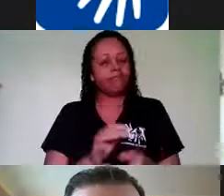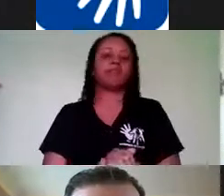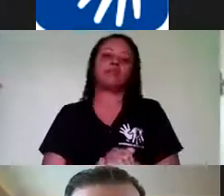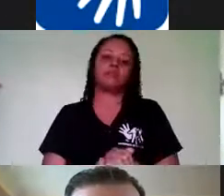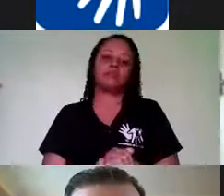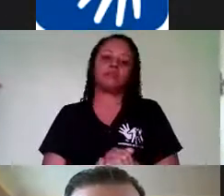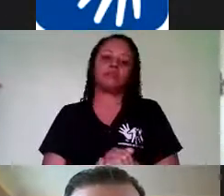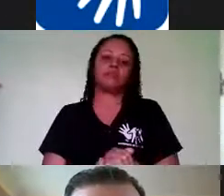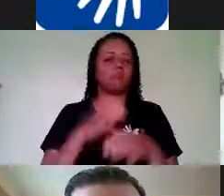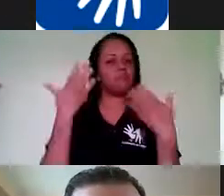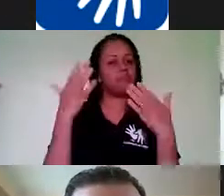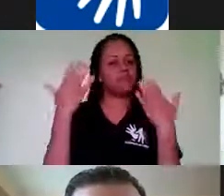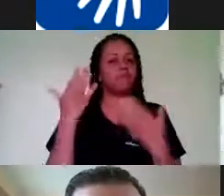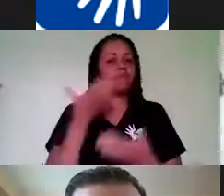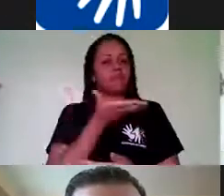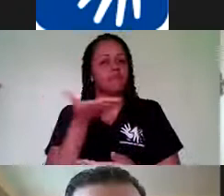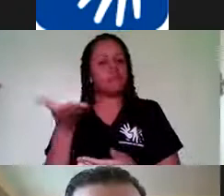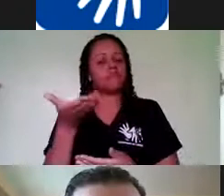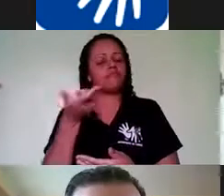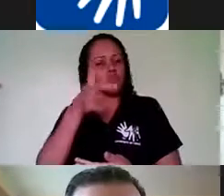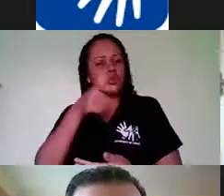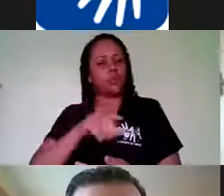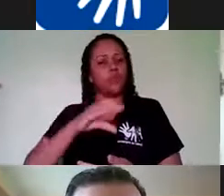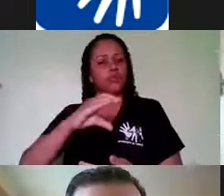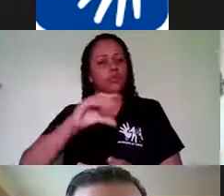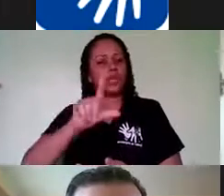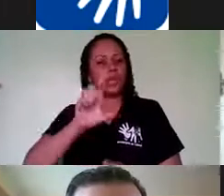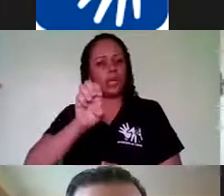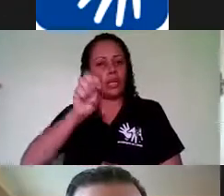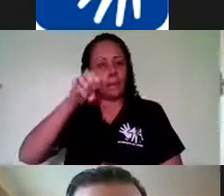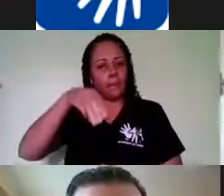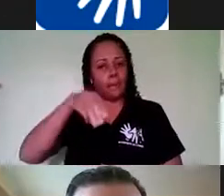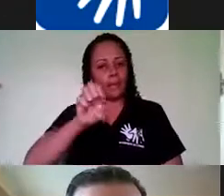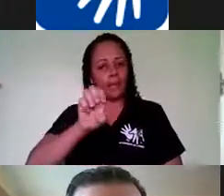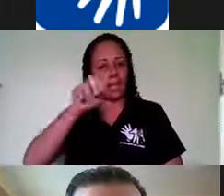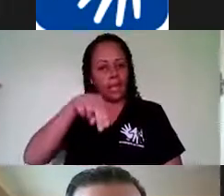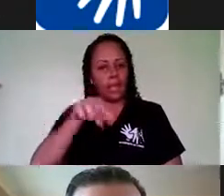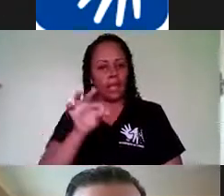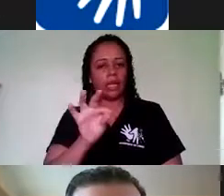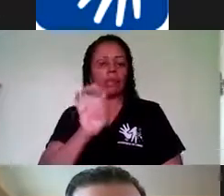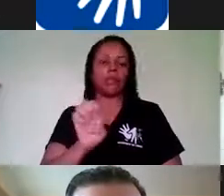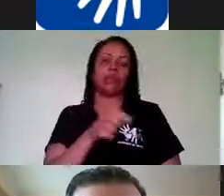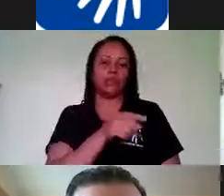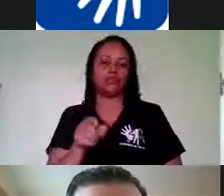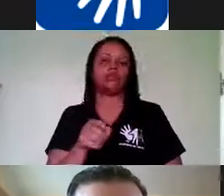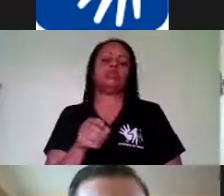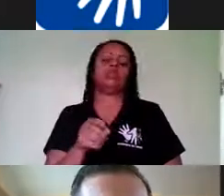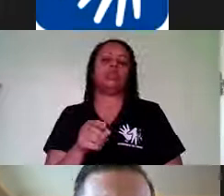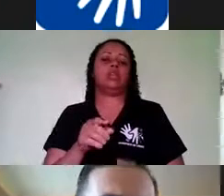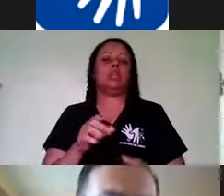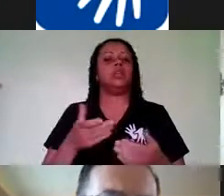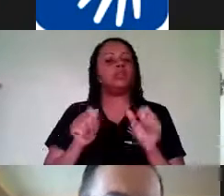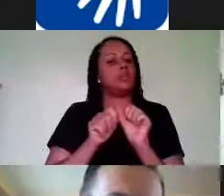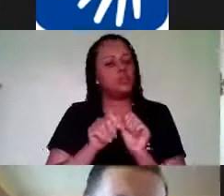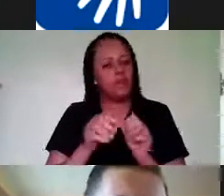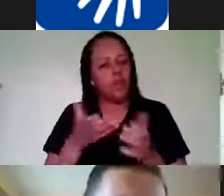Eu parabenizo vocês, né? Mais uma vez o Clemente, o Cal, você, Marinalva, pelo trabalho que vocês realizam. Eu participei da última vez, mas apenas como